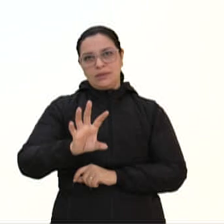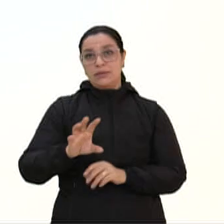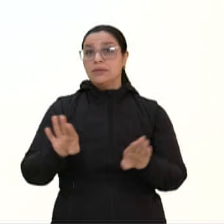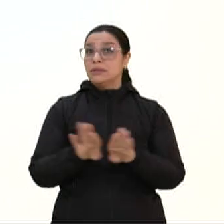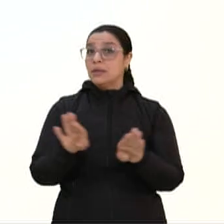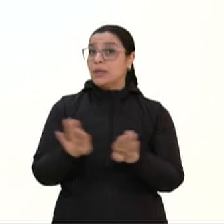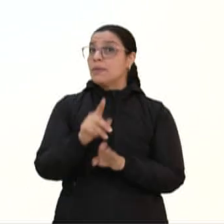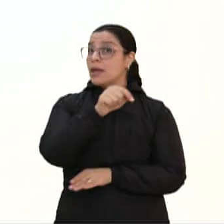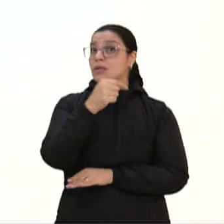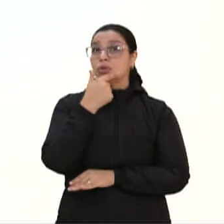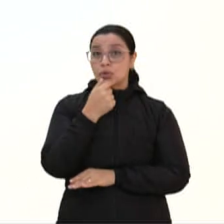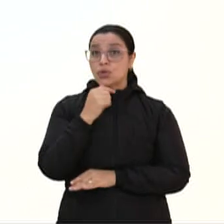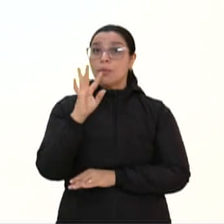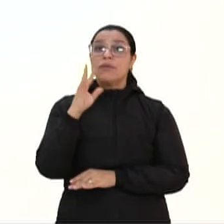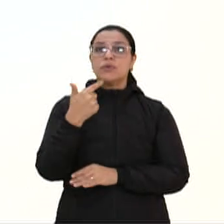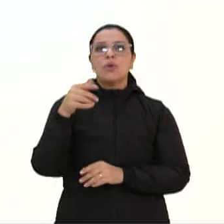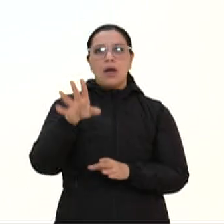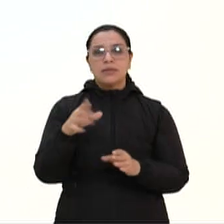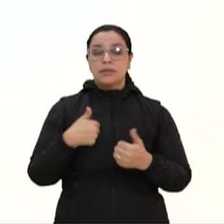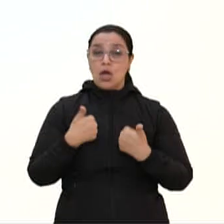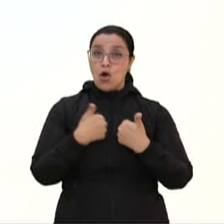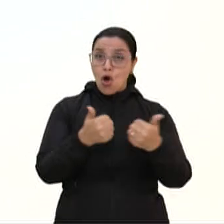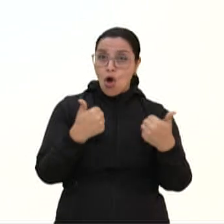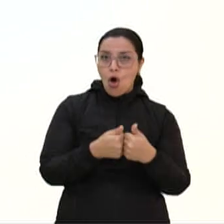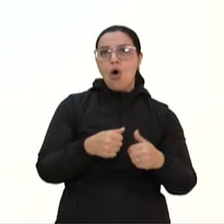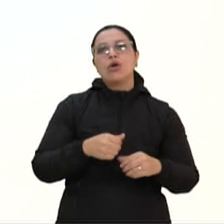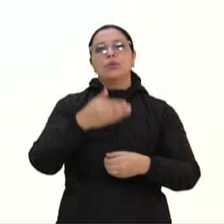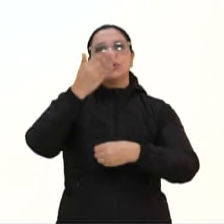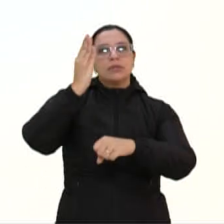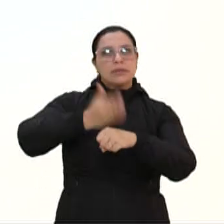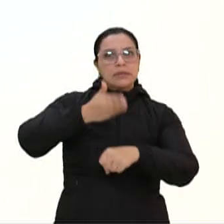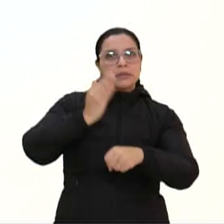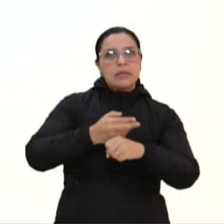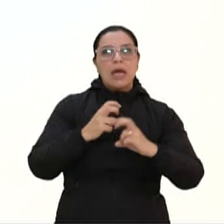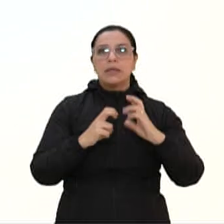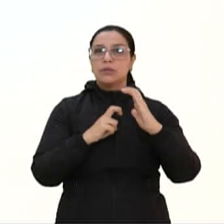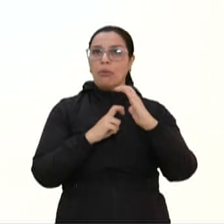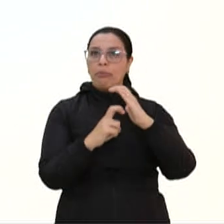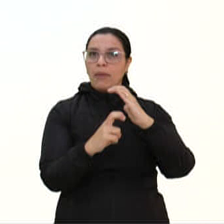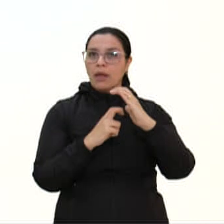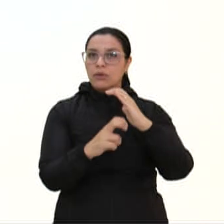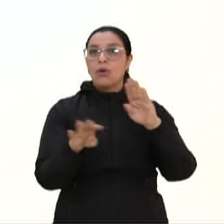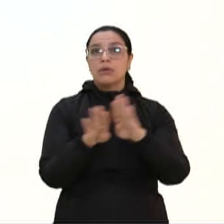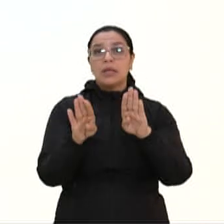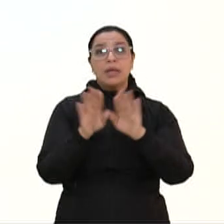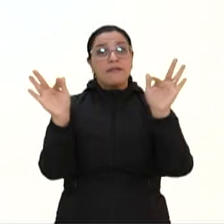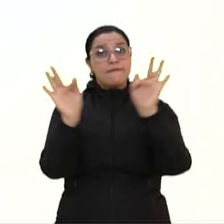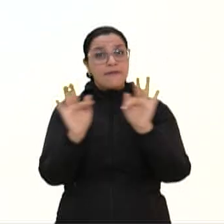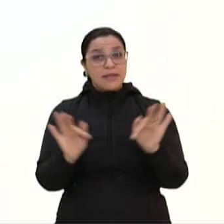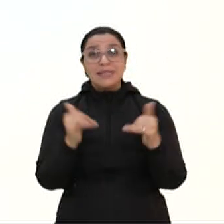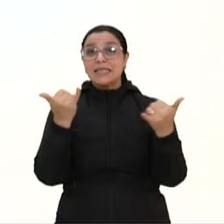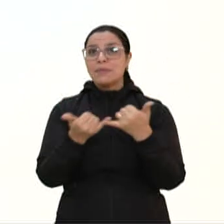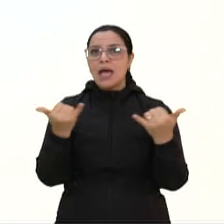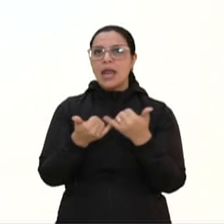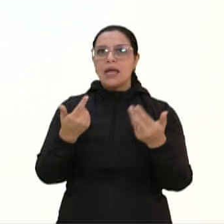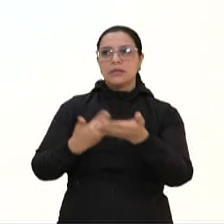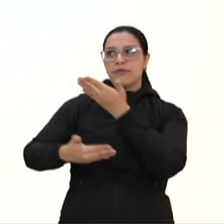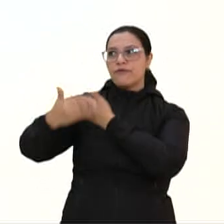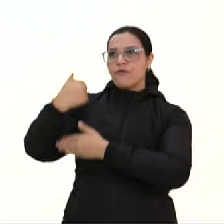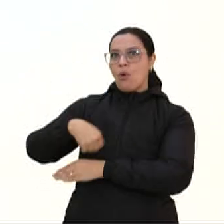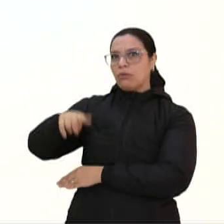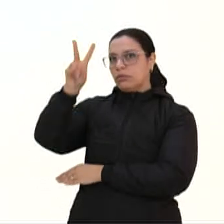ele, funcionou. Anda de ônibus, táxi ou metrô, sente-se feliz, como se tivesse abandonado a pré-história